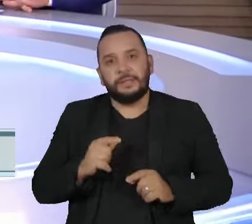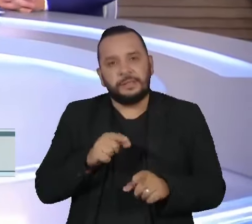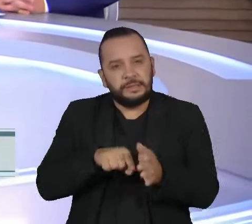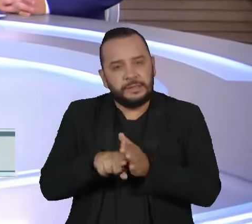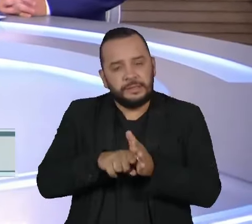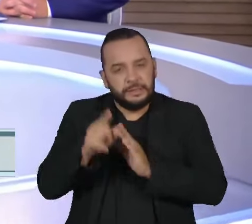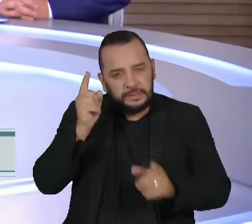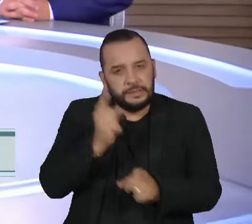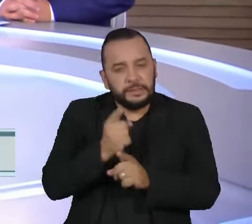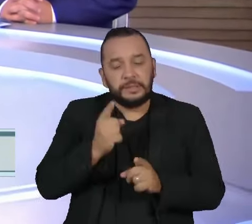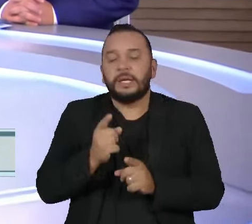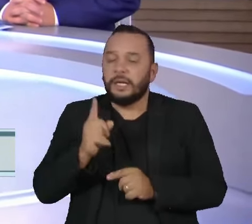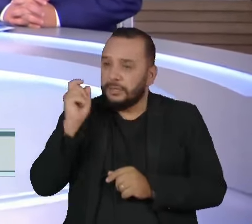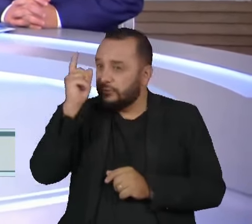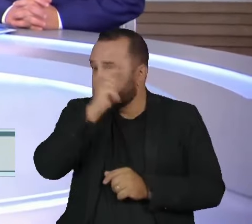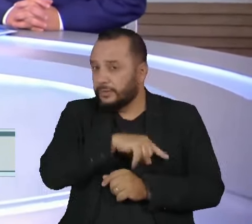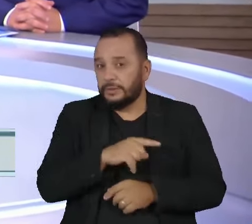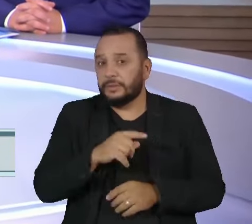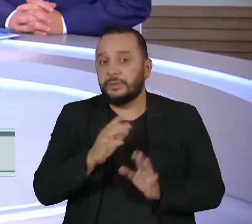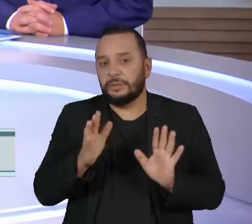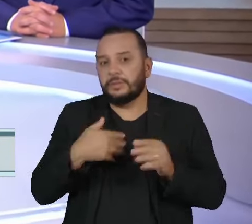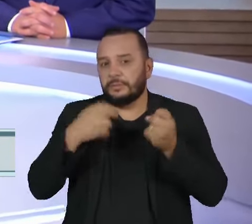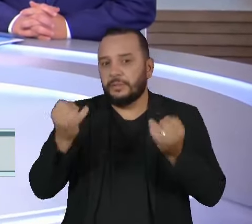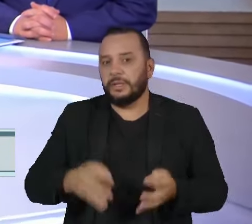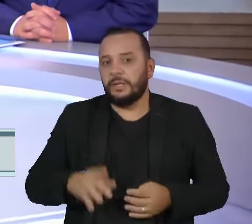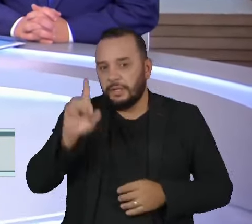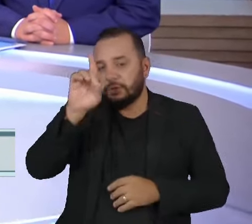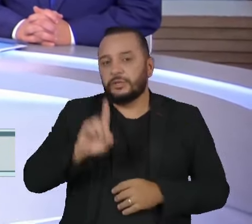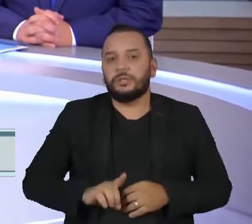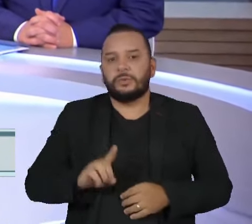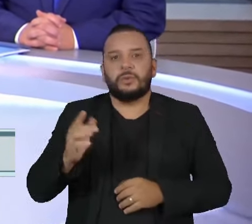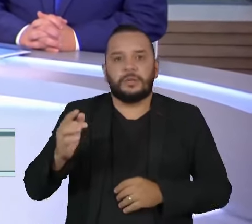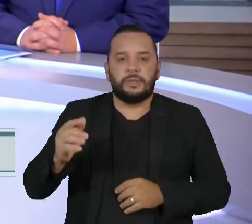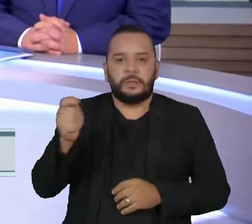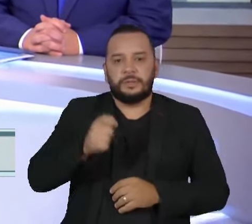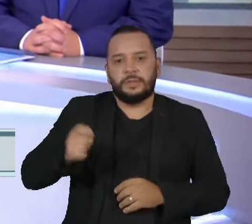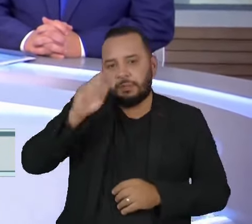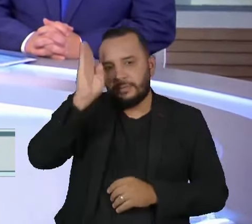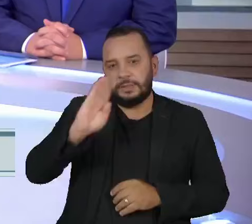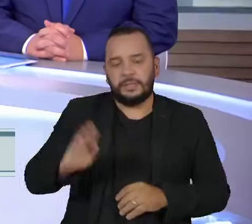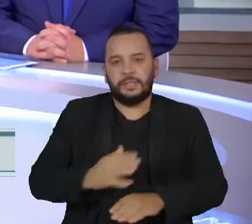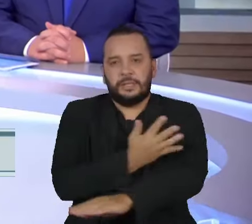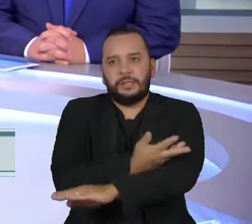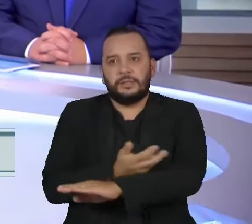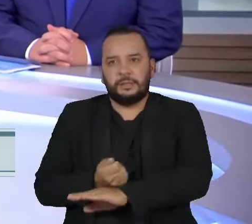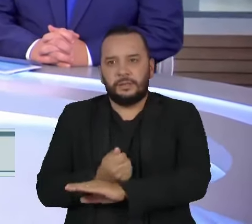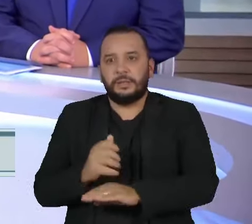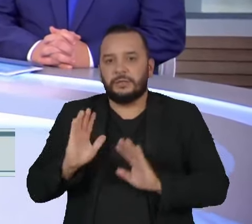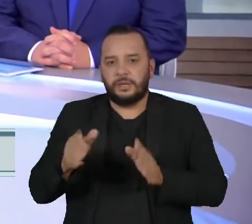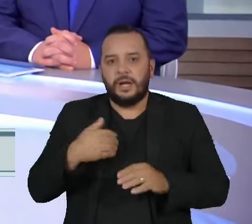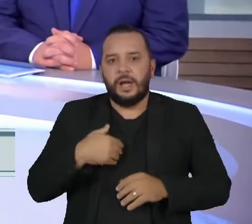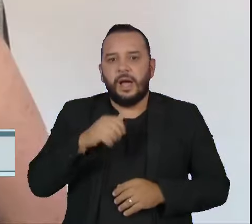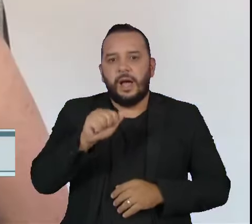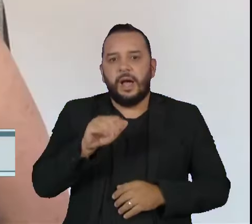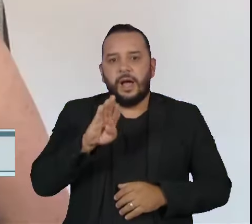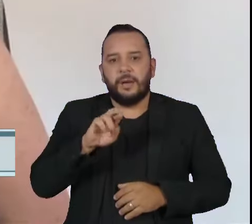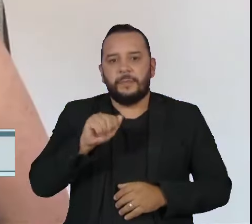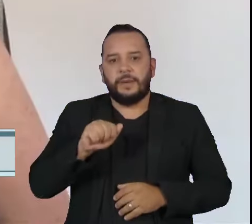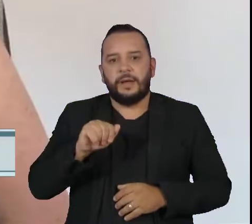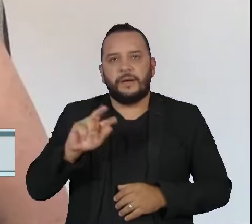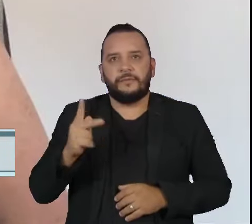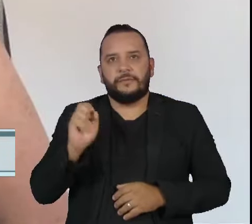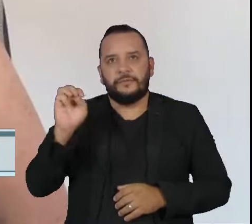diagnóstico, como explica a diretora da Associação Brasileira de Pessoas com Hemofilia, a Abrafem, Mariana Leme Bataza.